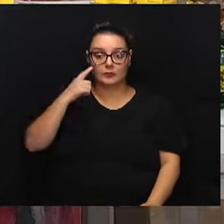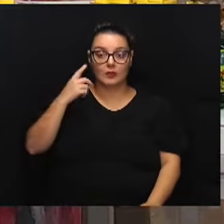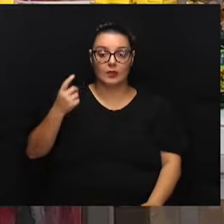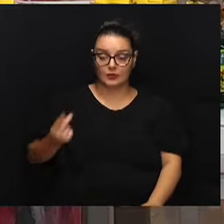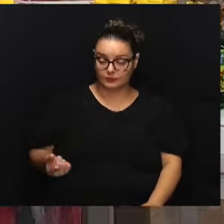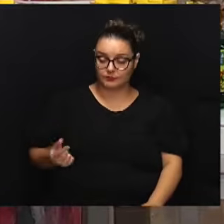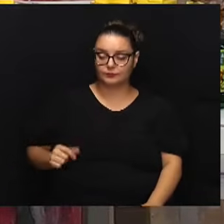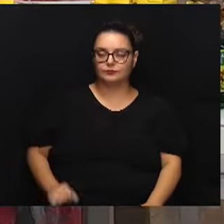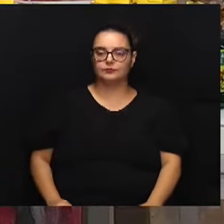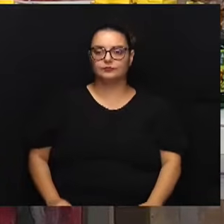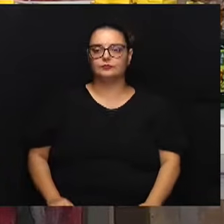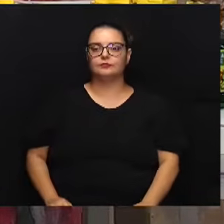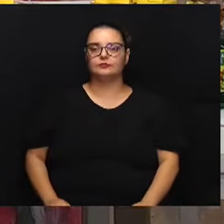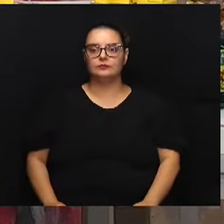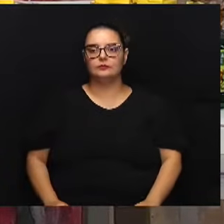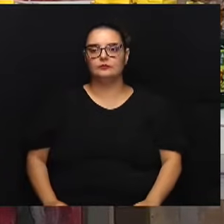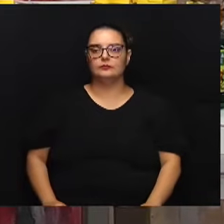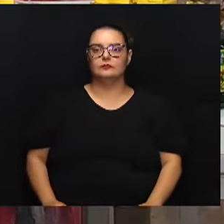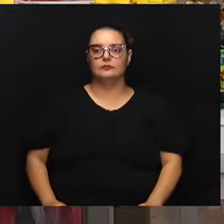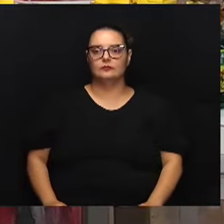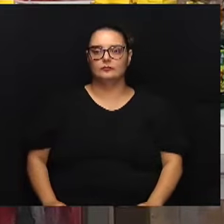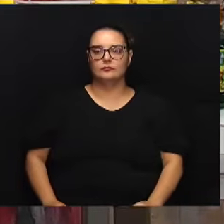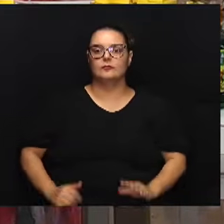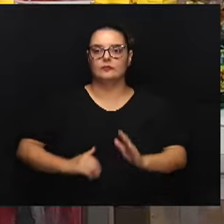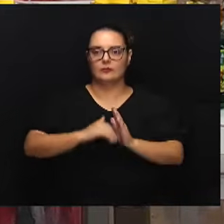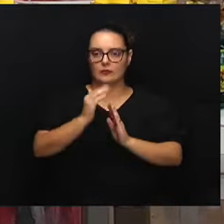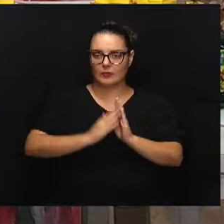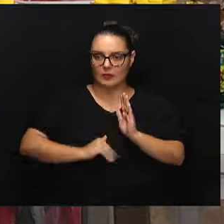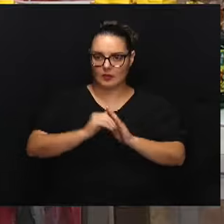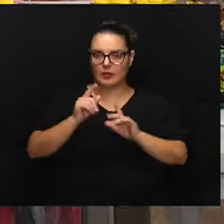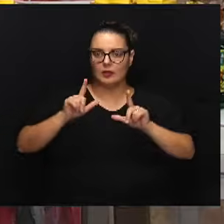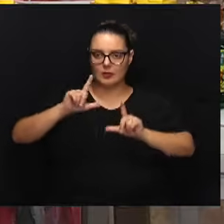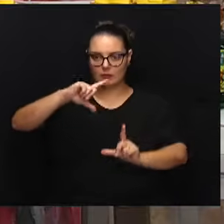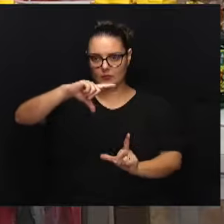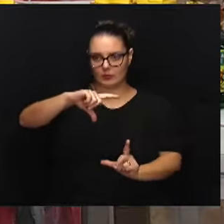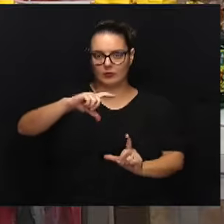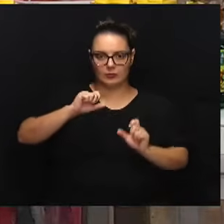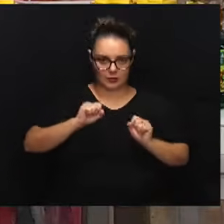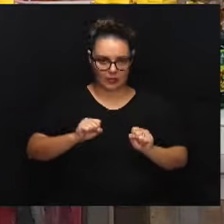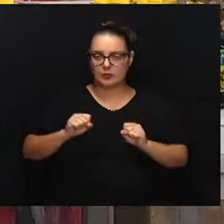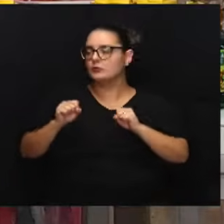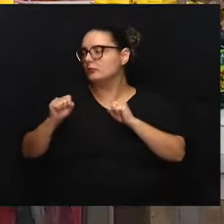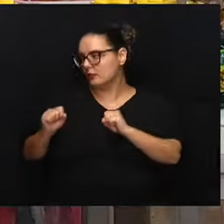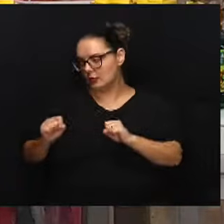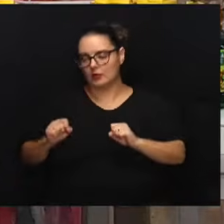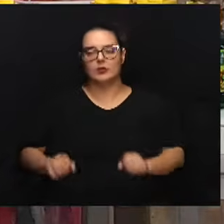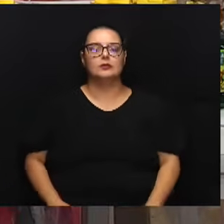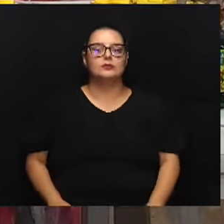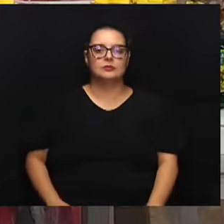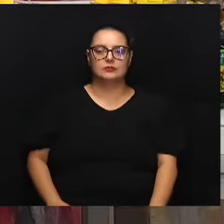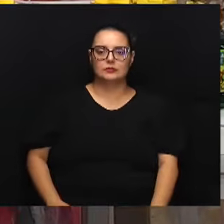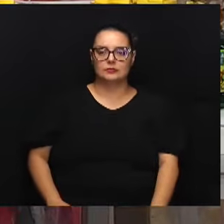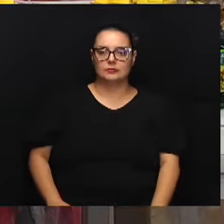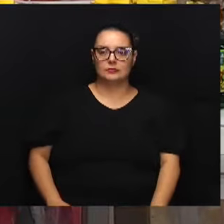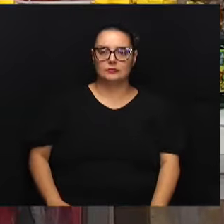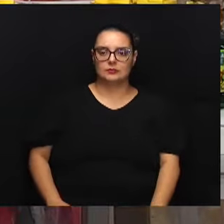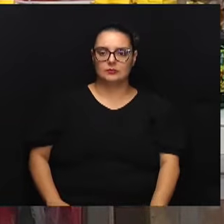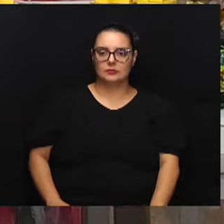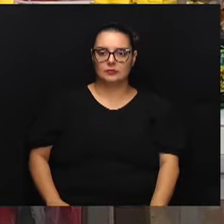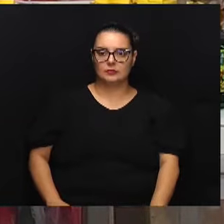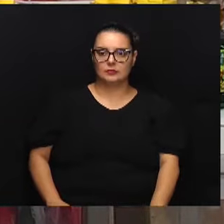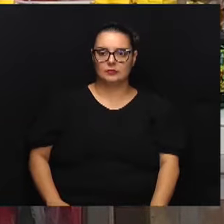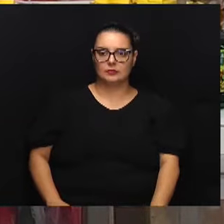vai partir para jogar para o quadro, para a tela. Pode ser? Pode. Temos uma pequena